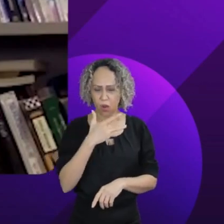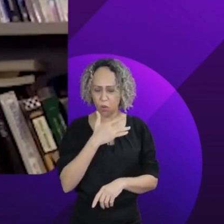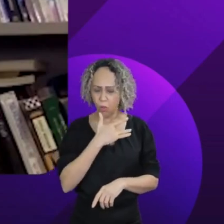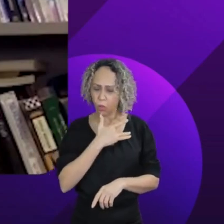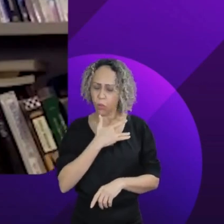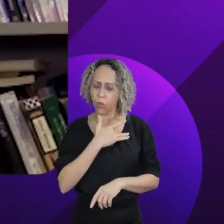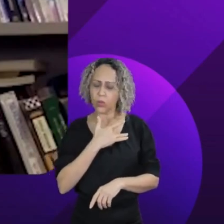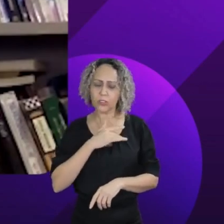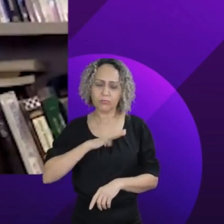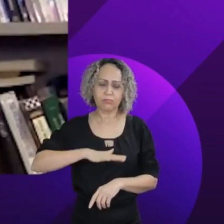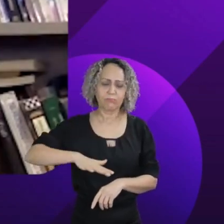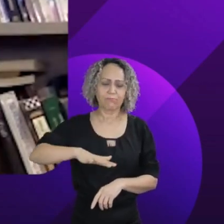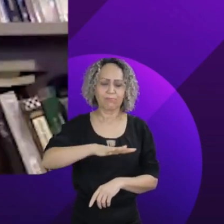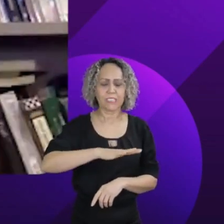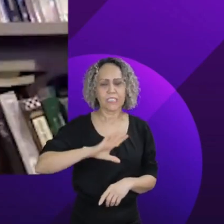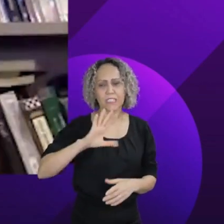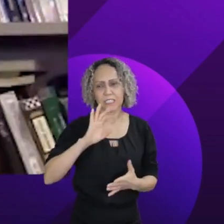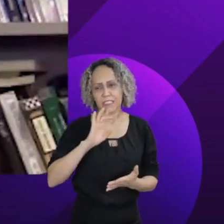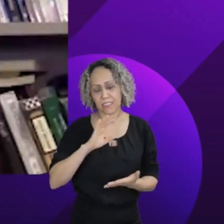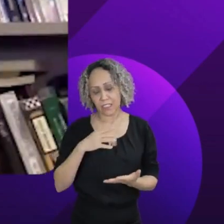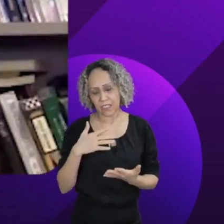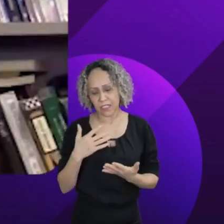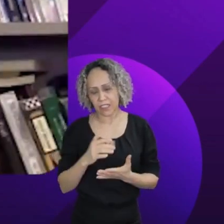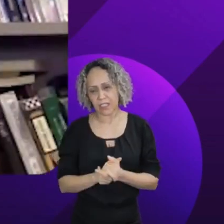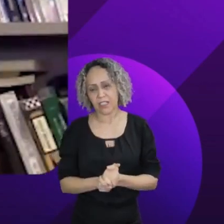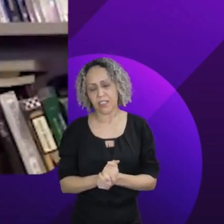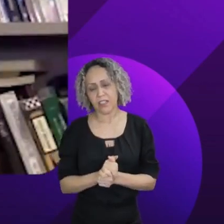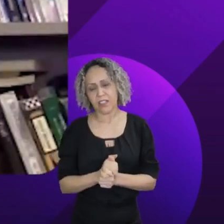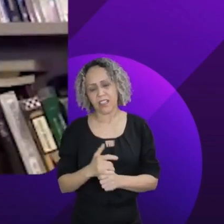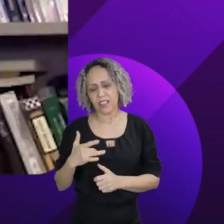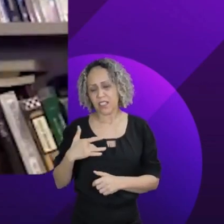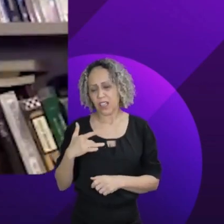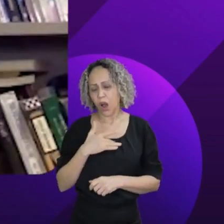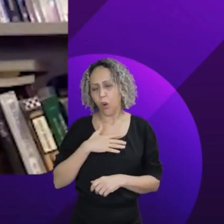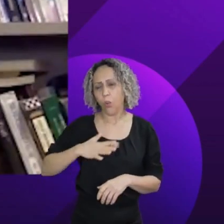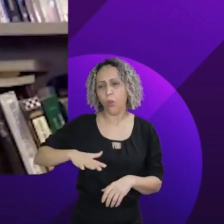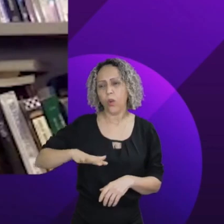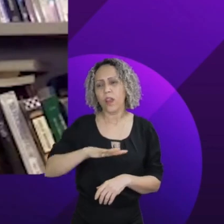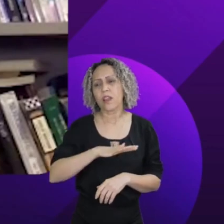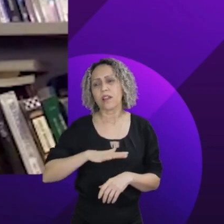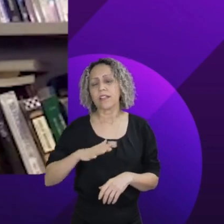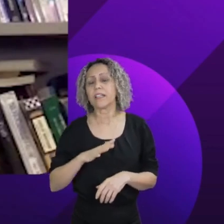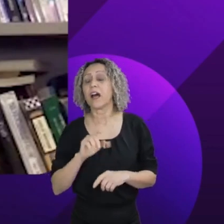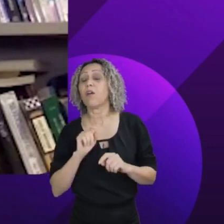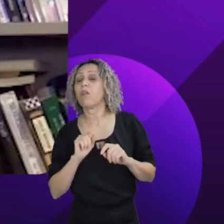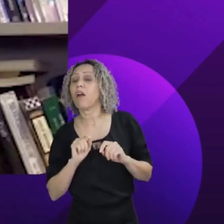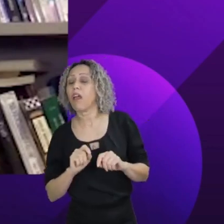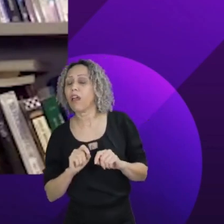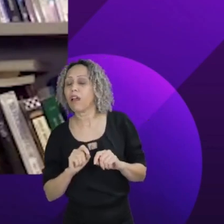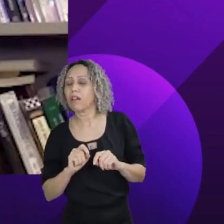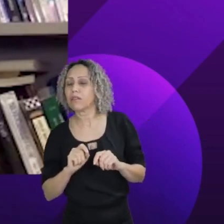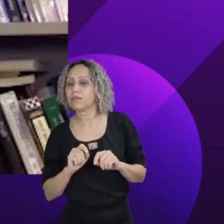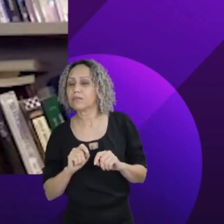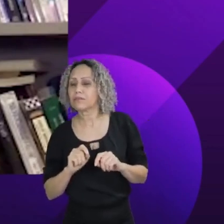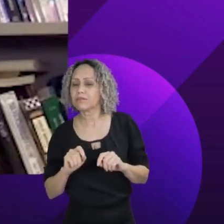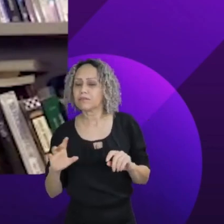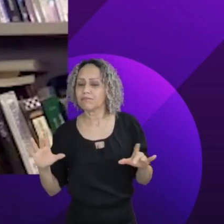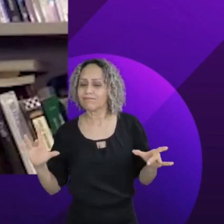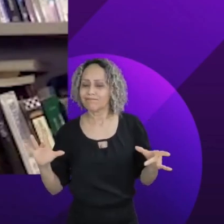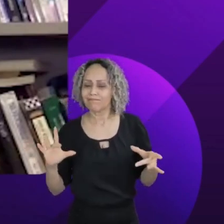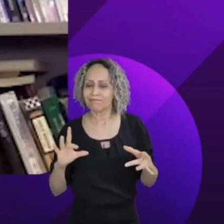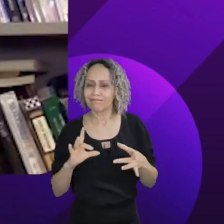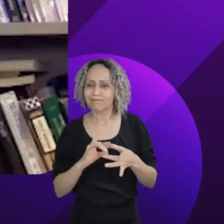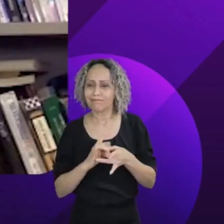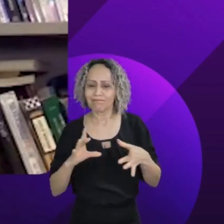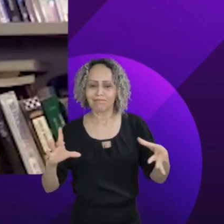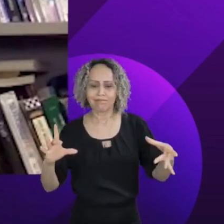maneira geral, eu acho que tem que fazer uma aliança com os,